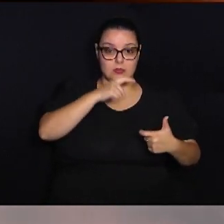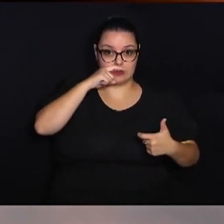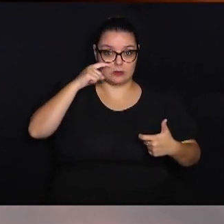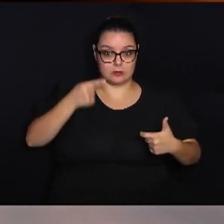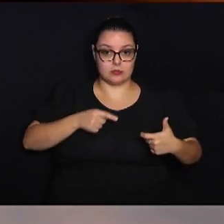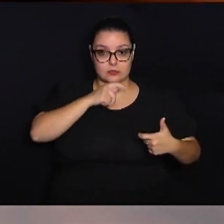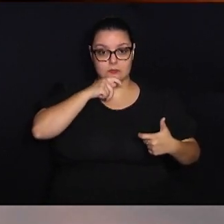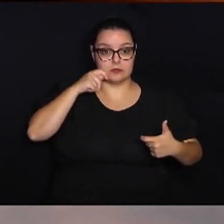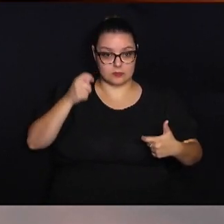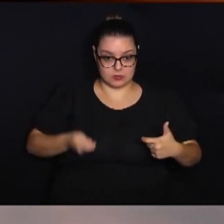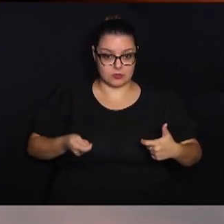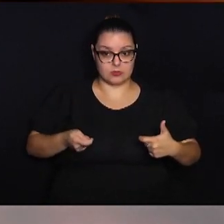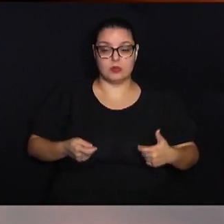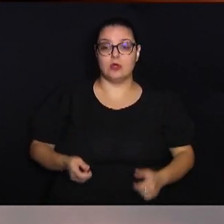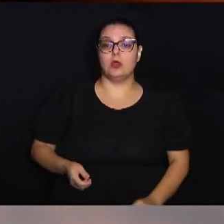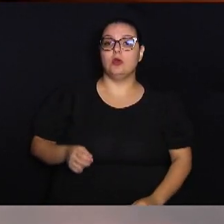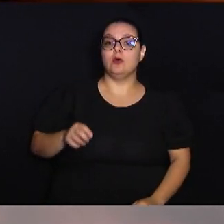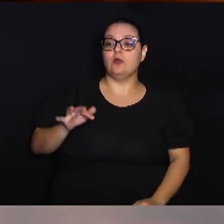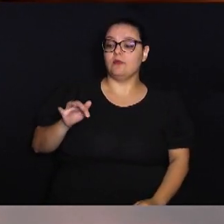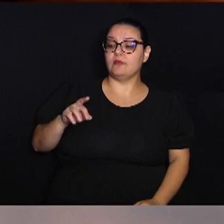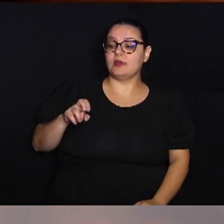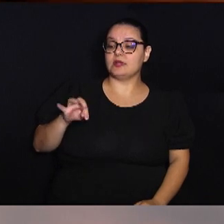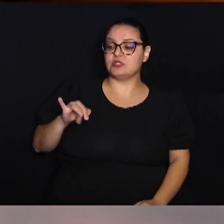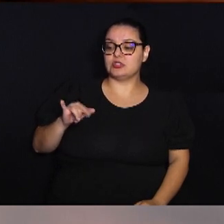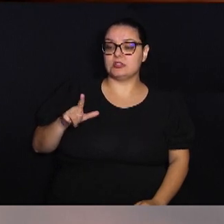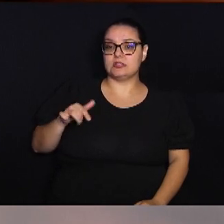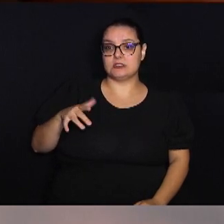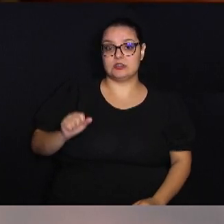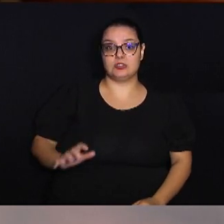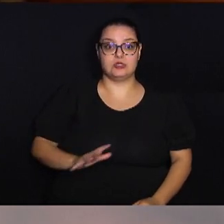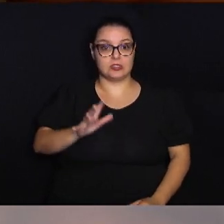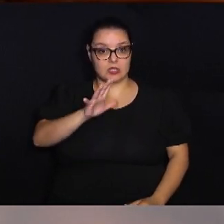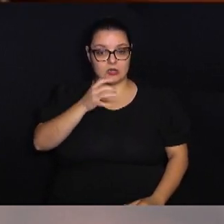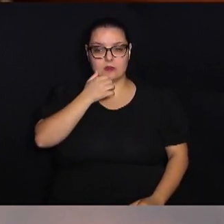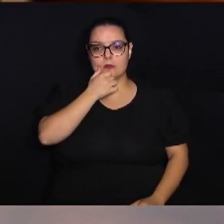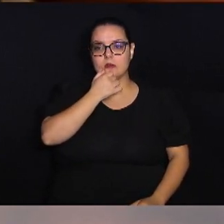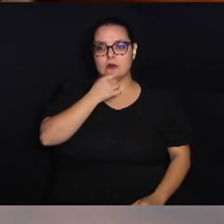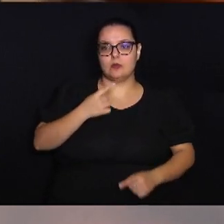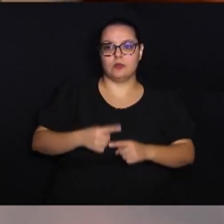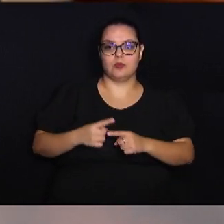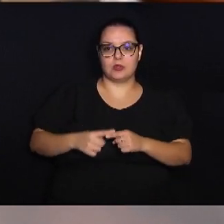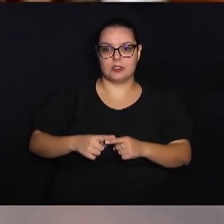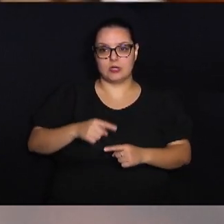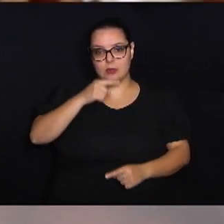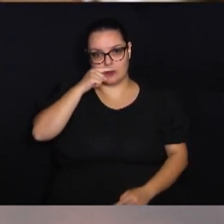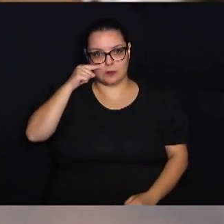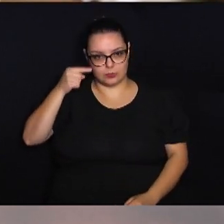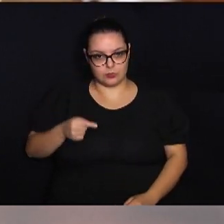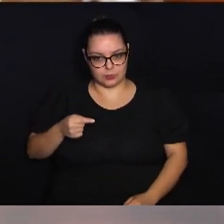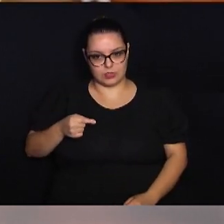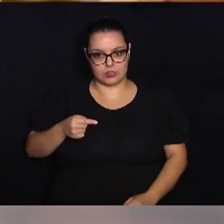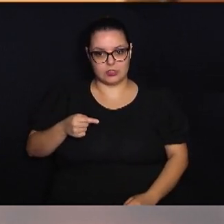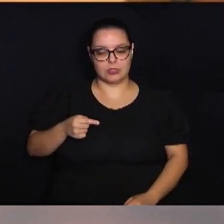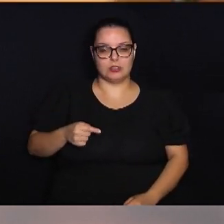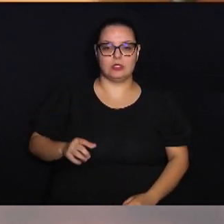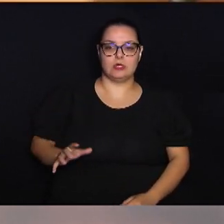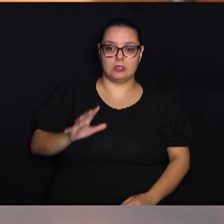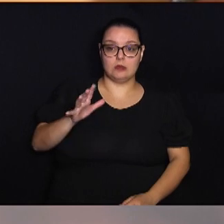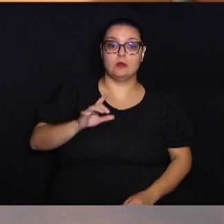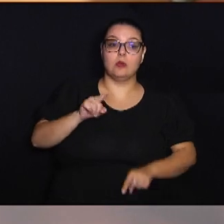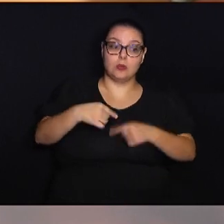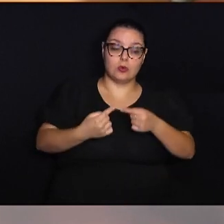gente conta a história de Ponte Preta e Ceará. E olha só, a disparada do dólar pode acelerar a inflação no Brasil.